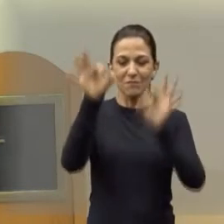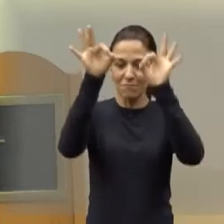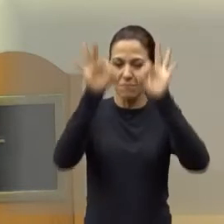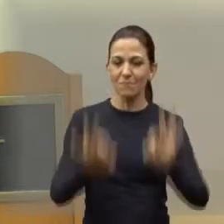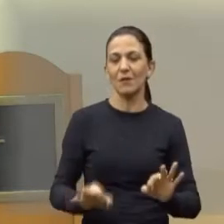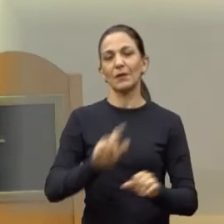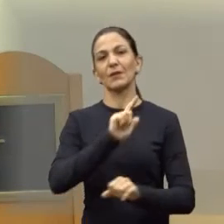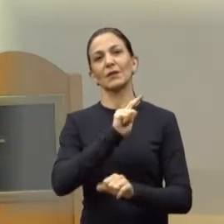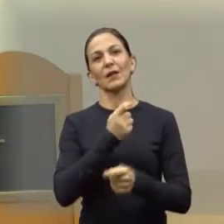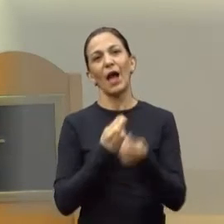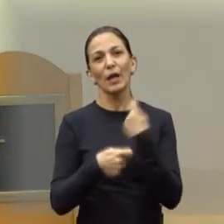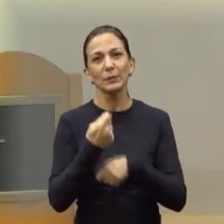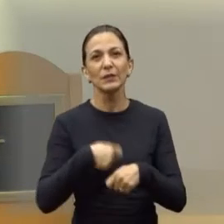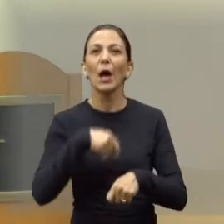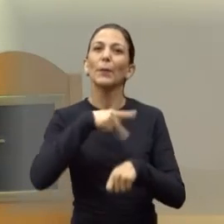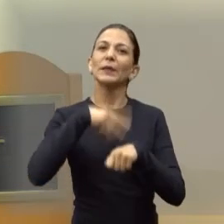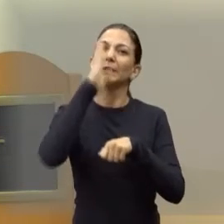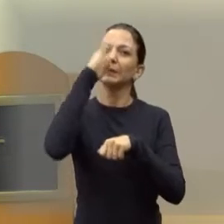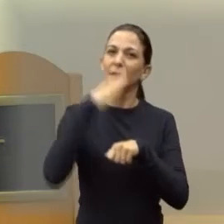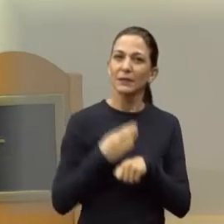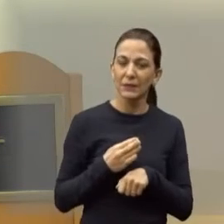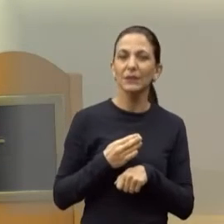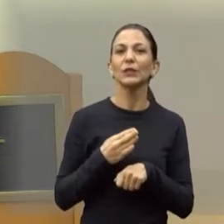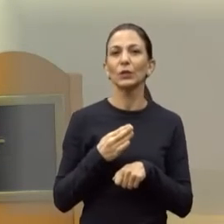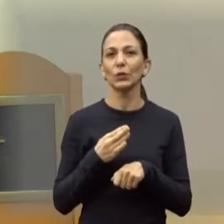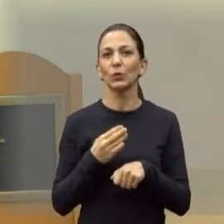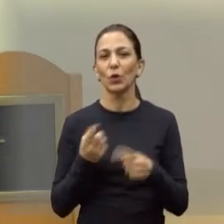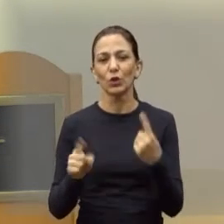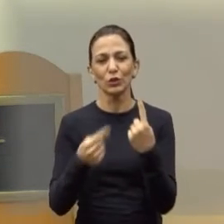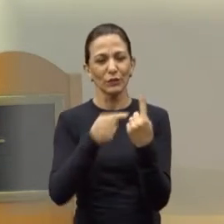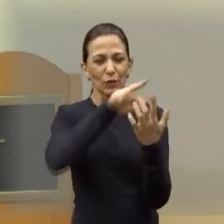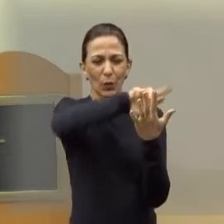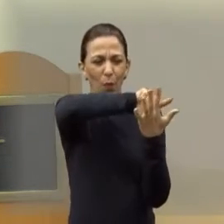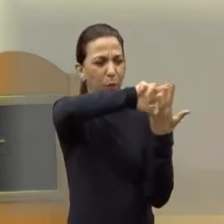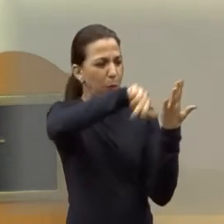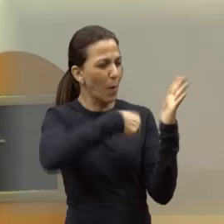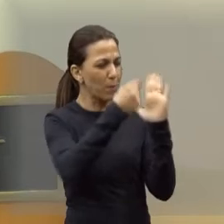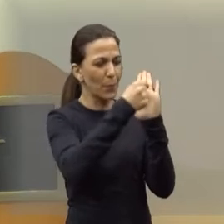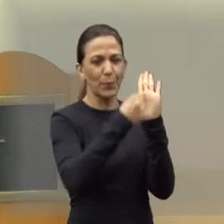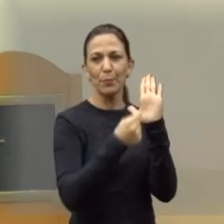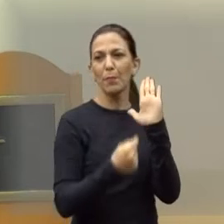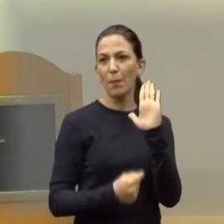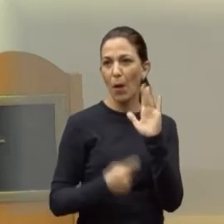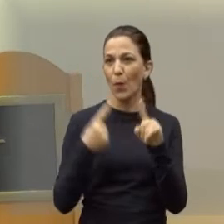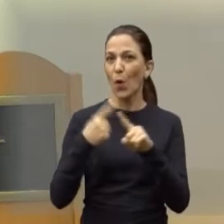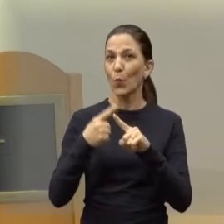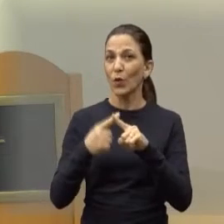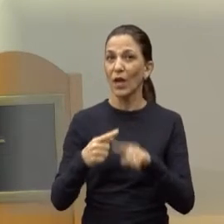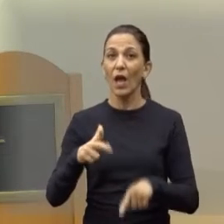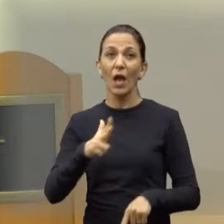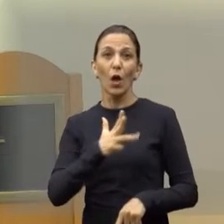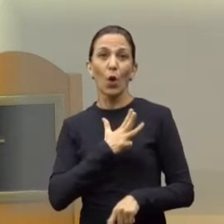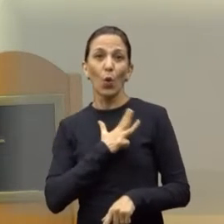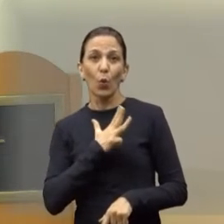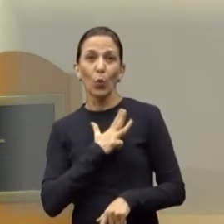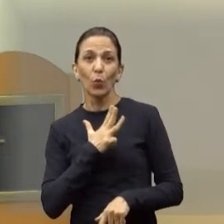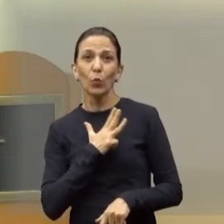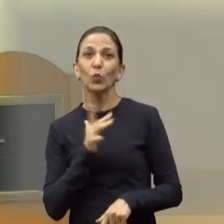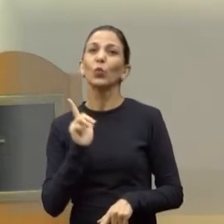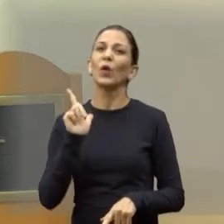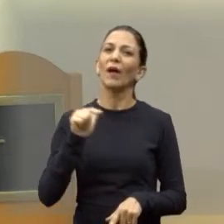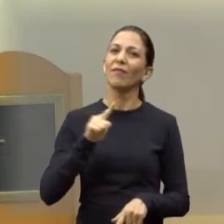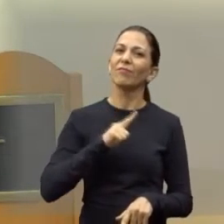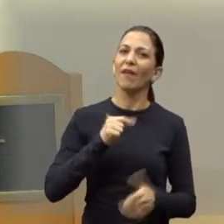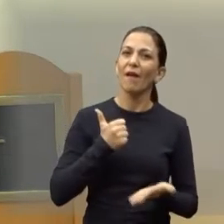para governar nosso país diante de todos esses desafios principalmente porque Lula conta com importantes